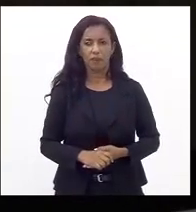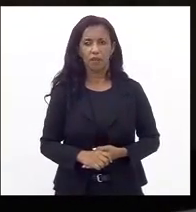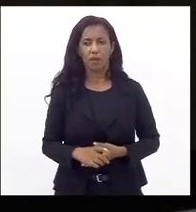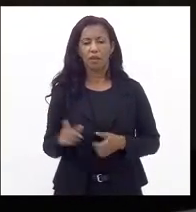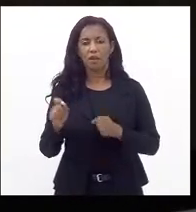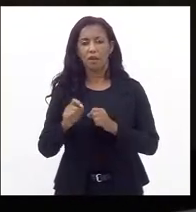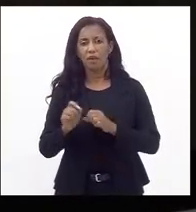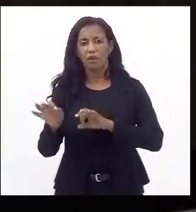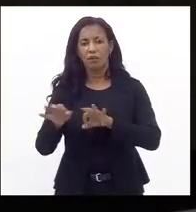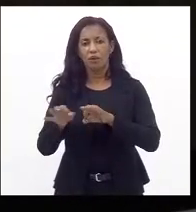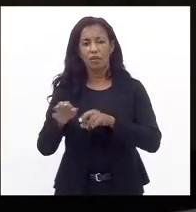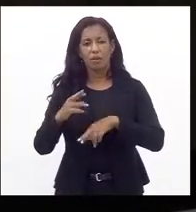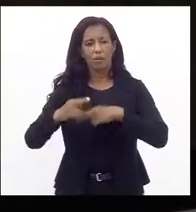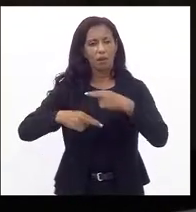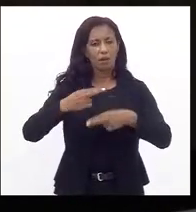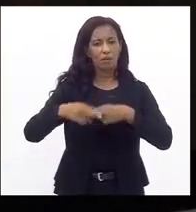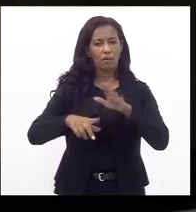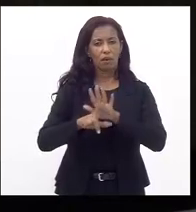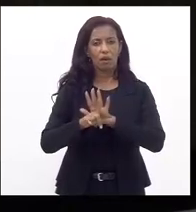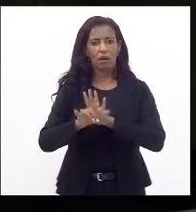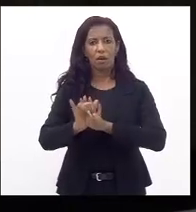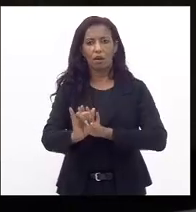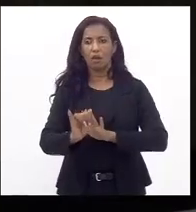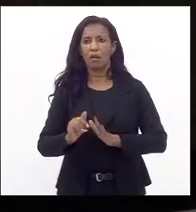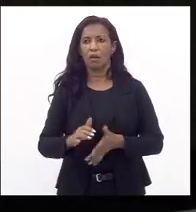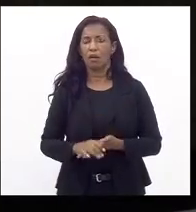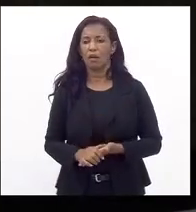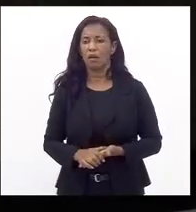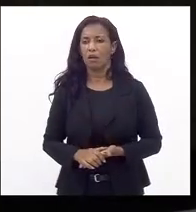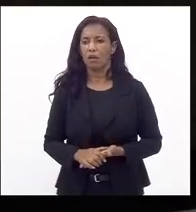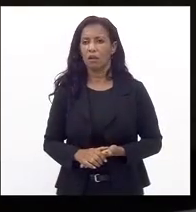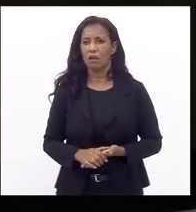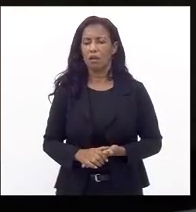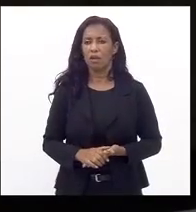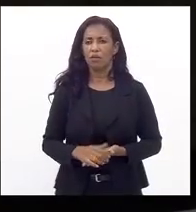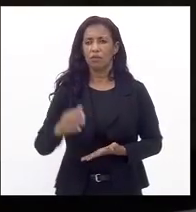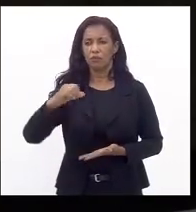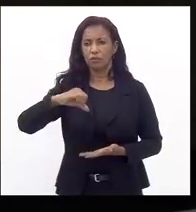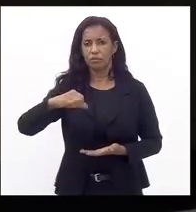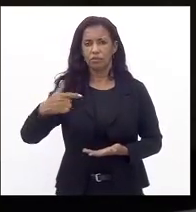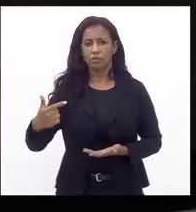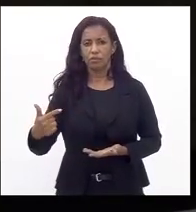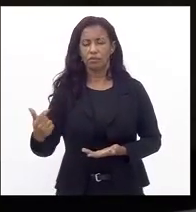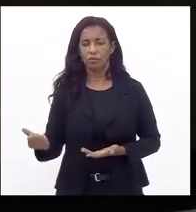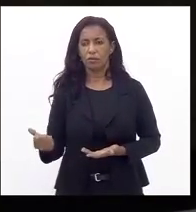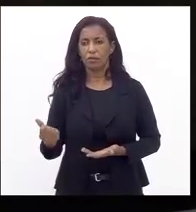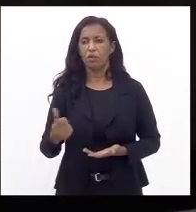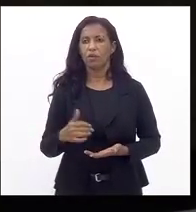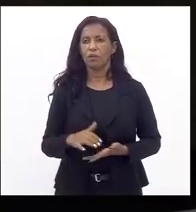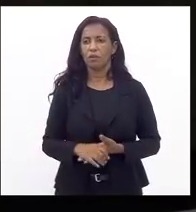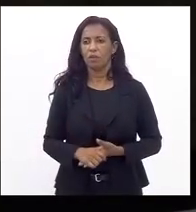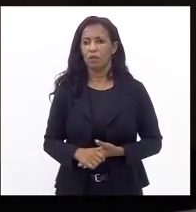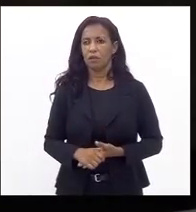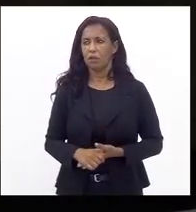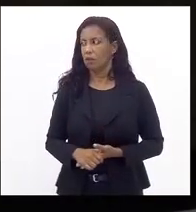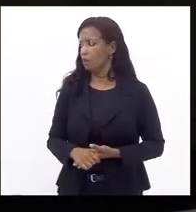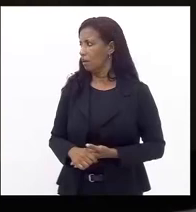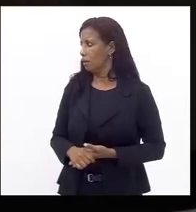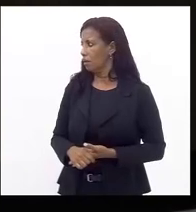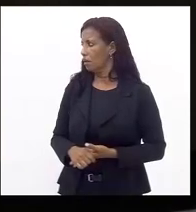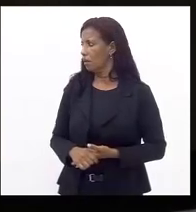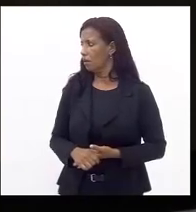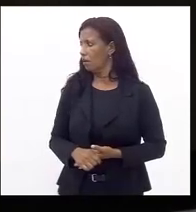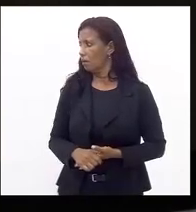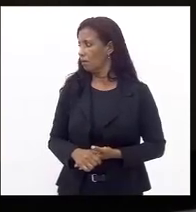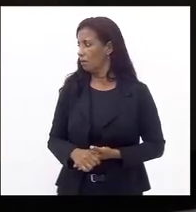fazer uma reforma lá são da Lei 2657 de 96 principalmente adotando